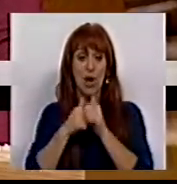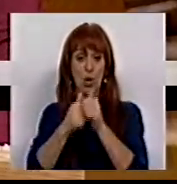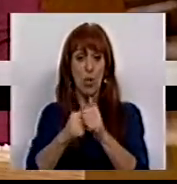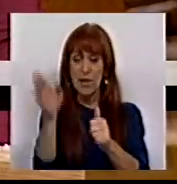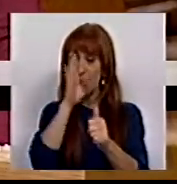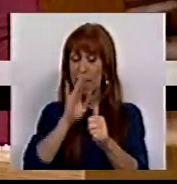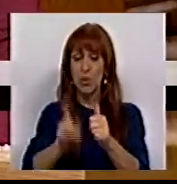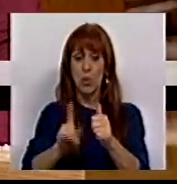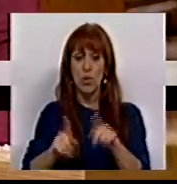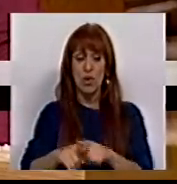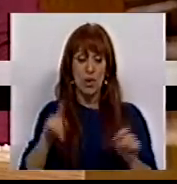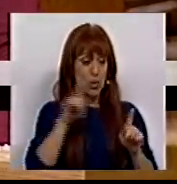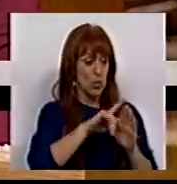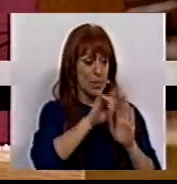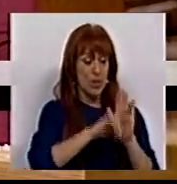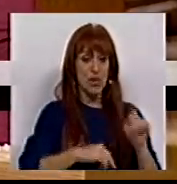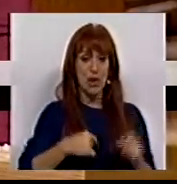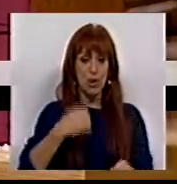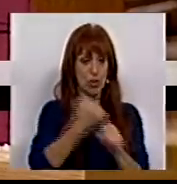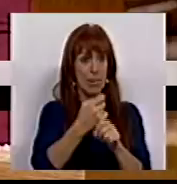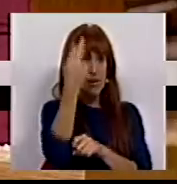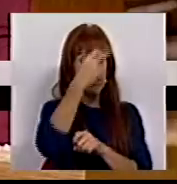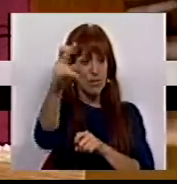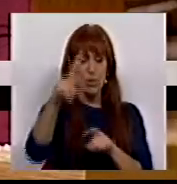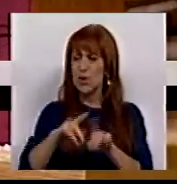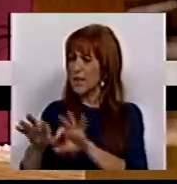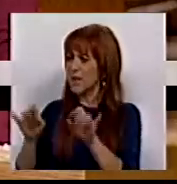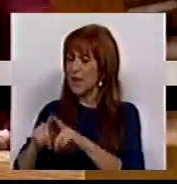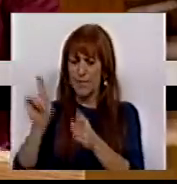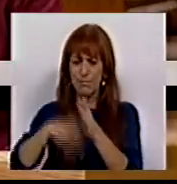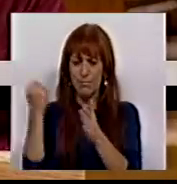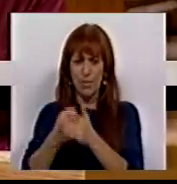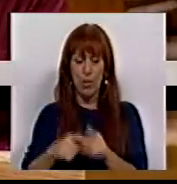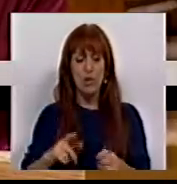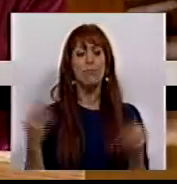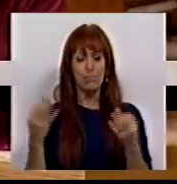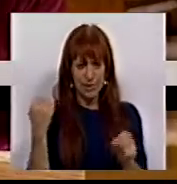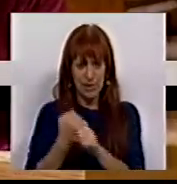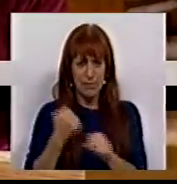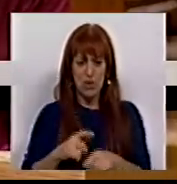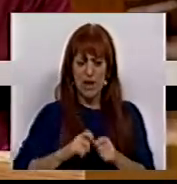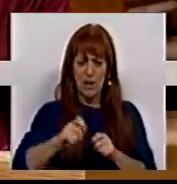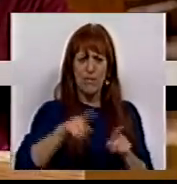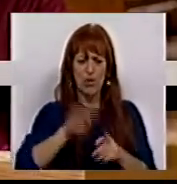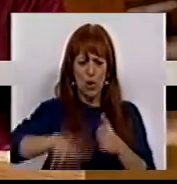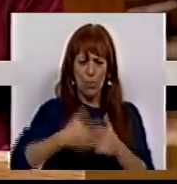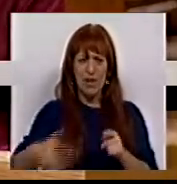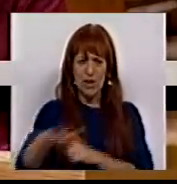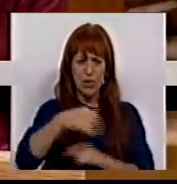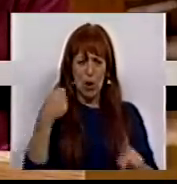cumprimento na prática do princípio de que um posto de trabalho permanente corresponde a um vínculo efetivo de trabalho. A definição de um plano